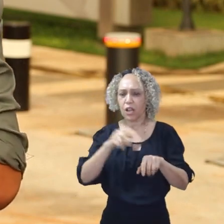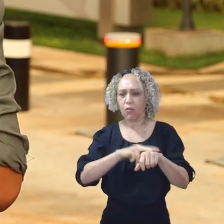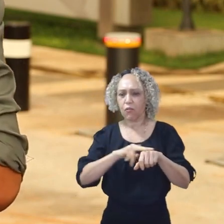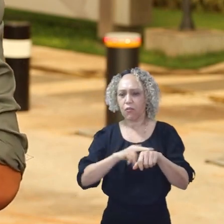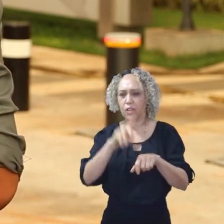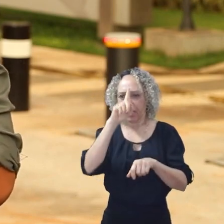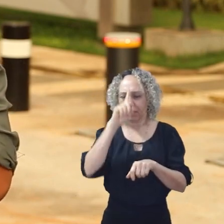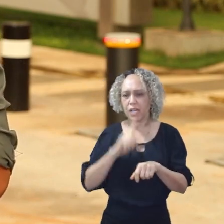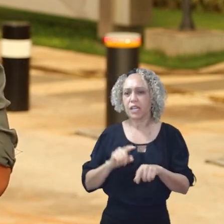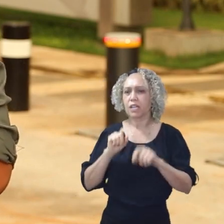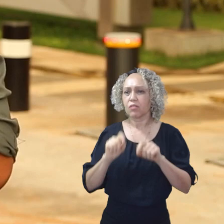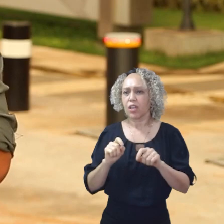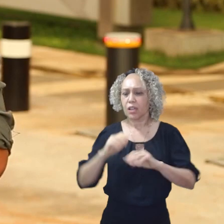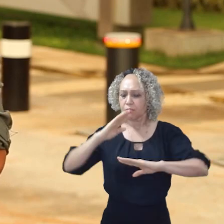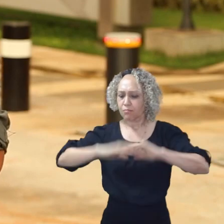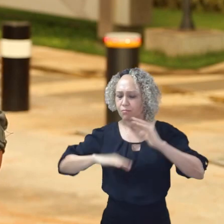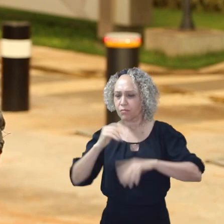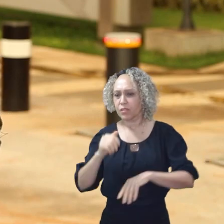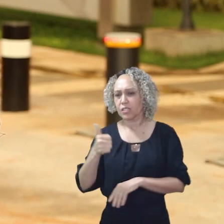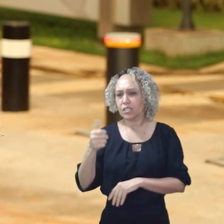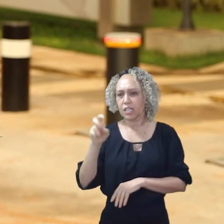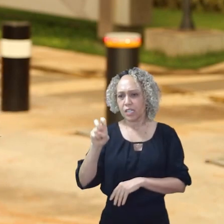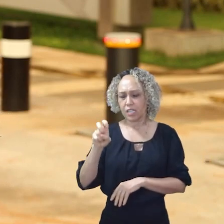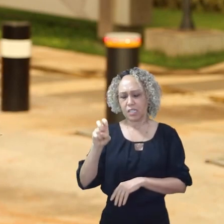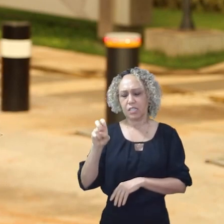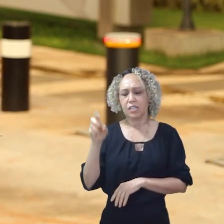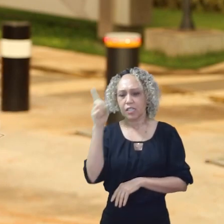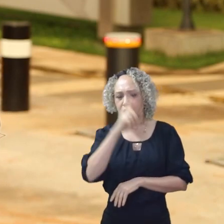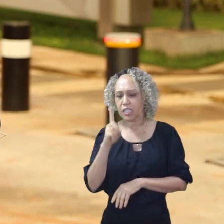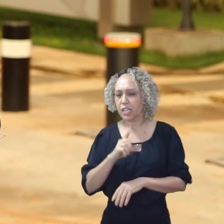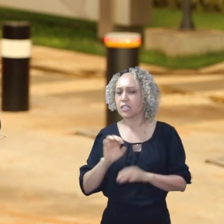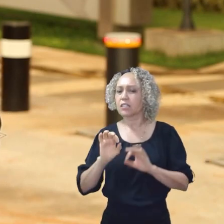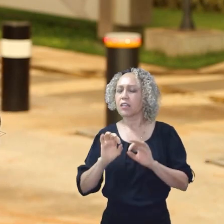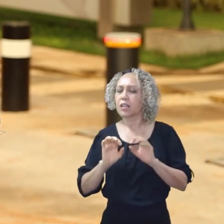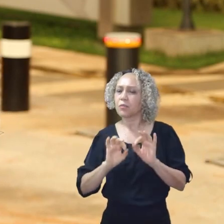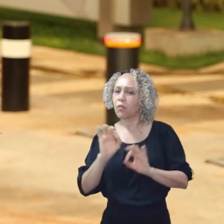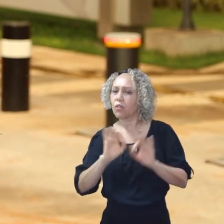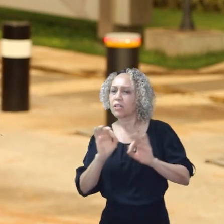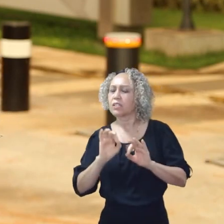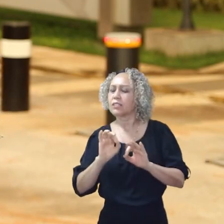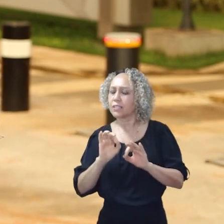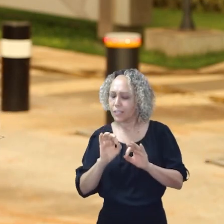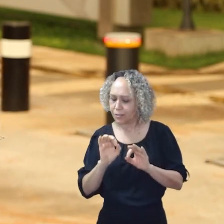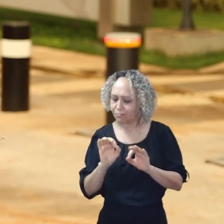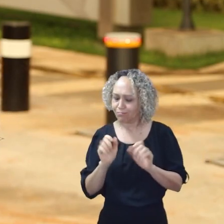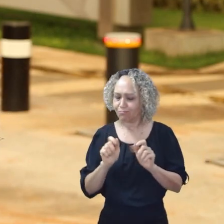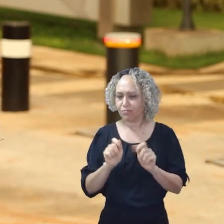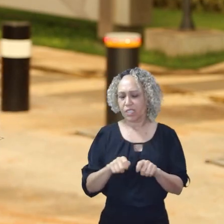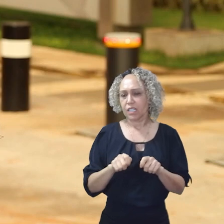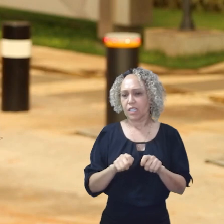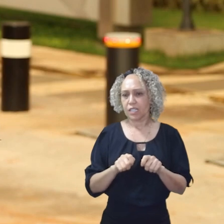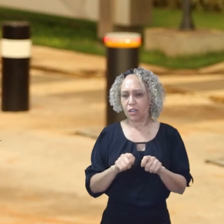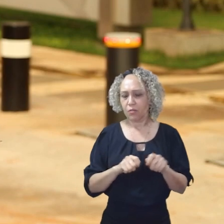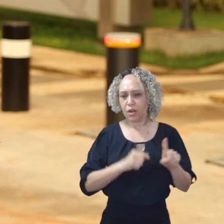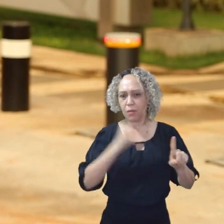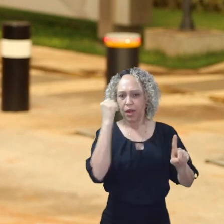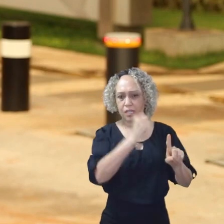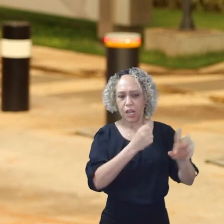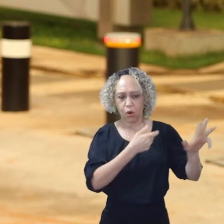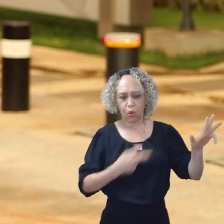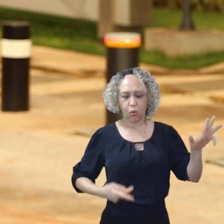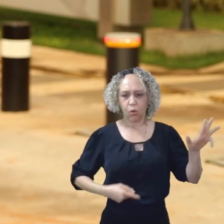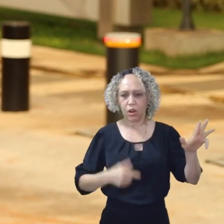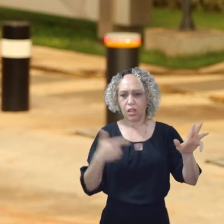Punhal Verde e Amarelo, que seria colocado em prática no dia 15 de dezembro de 2022 para executar os já